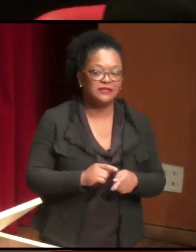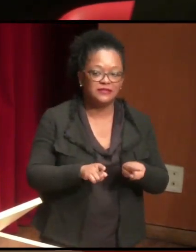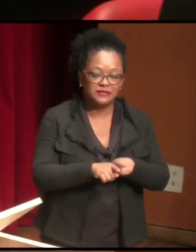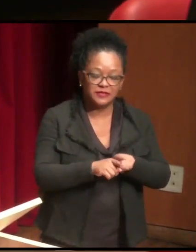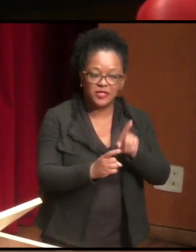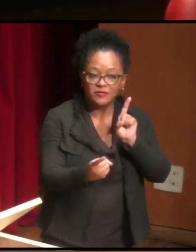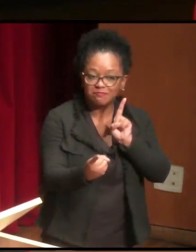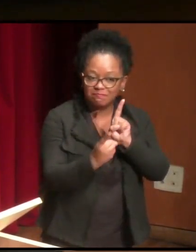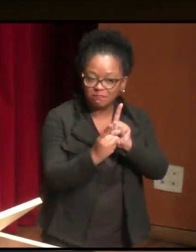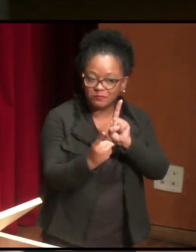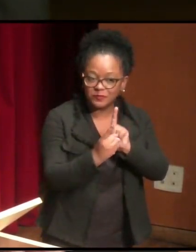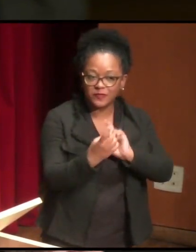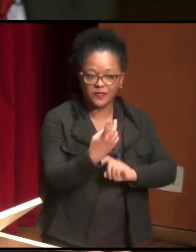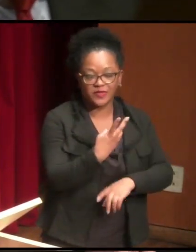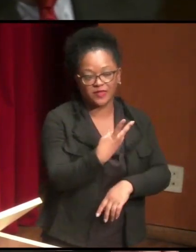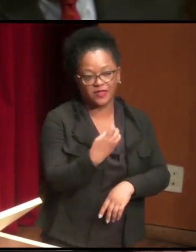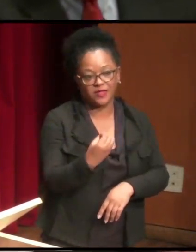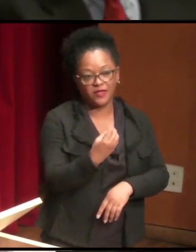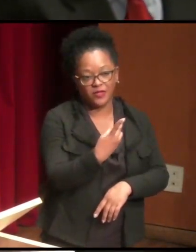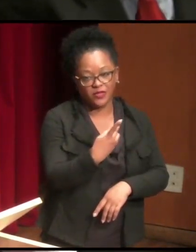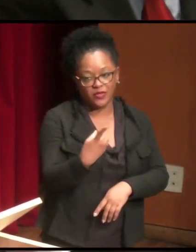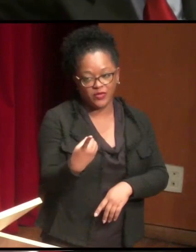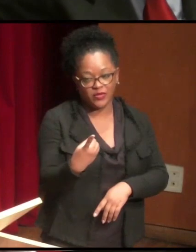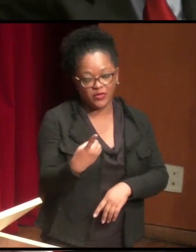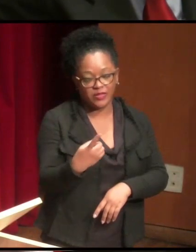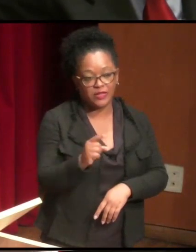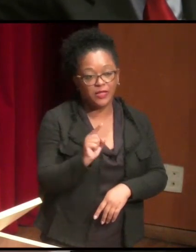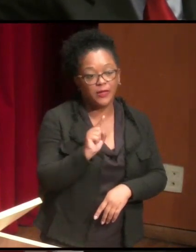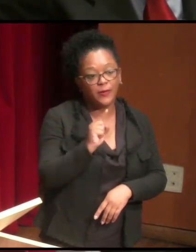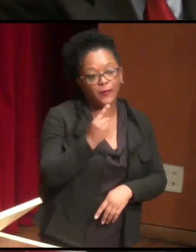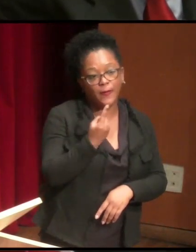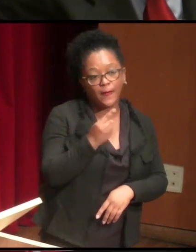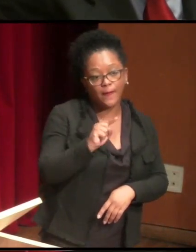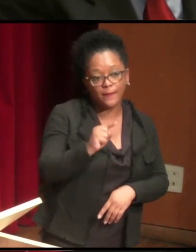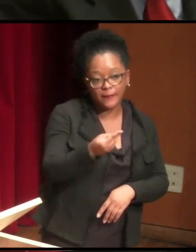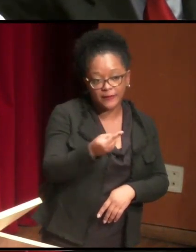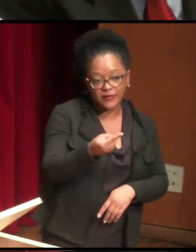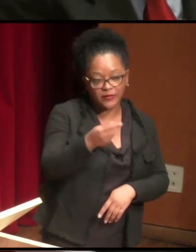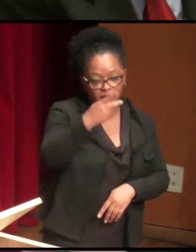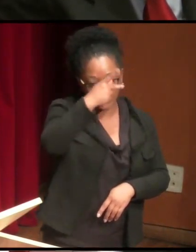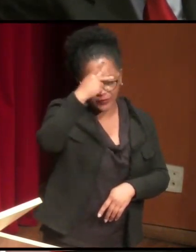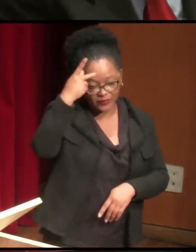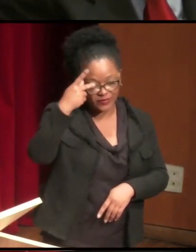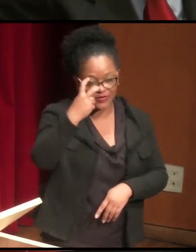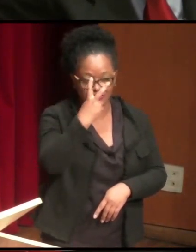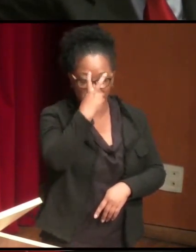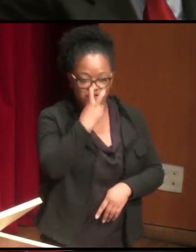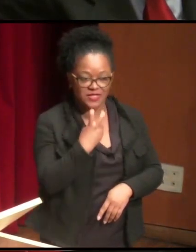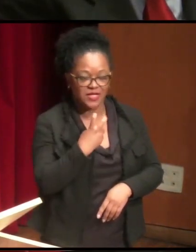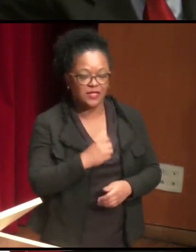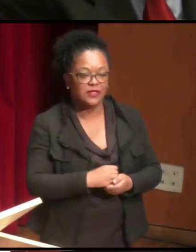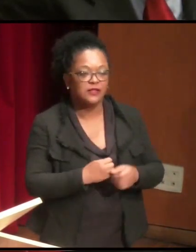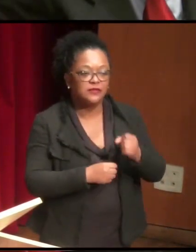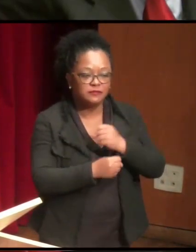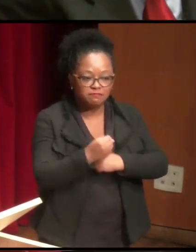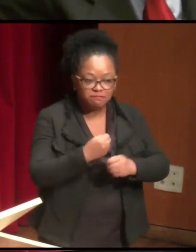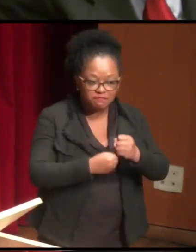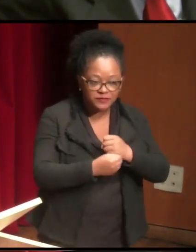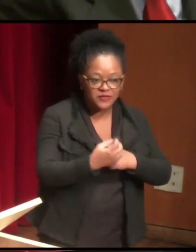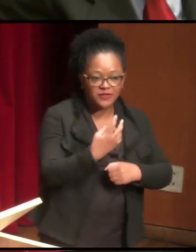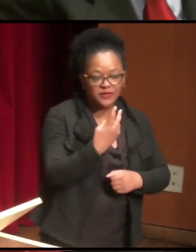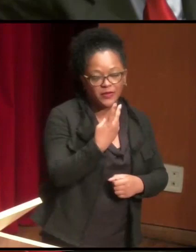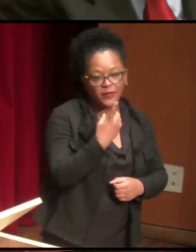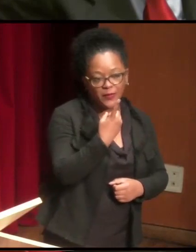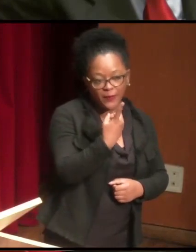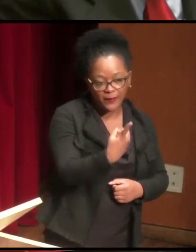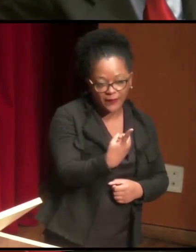no ano de 2021, 1.000 pessoas cegas. Em 2022,